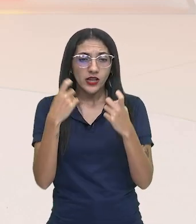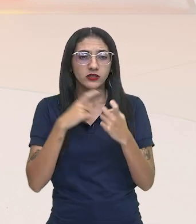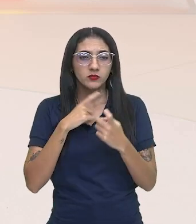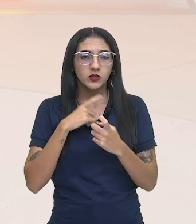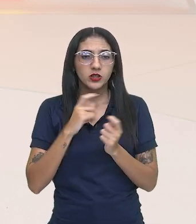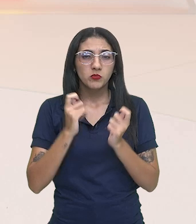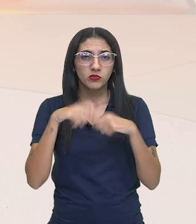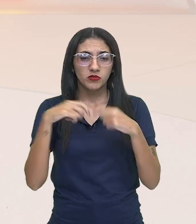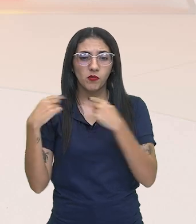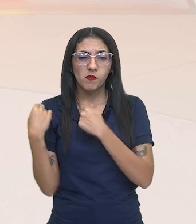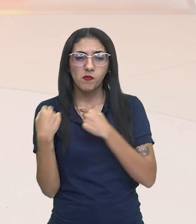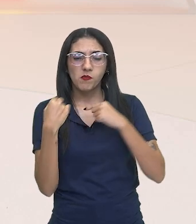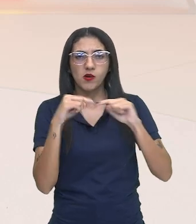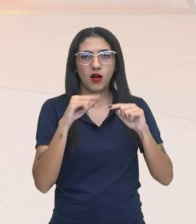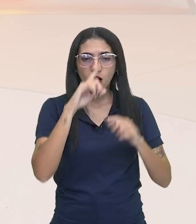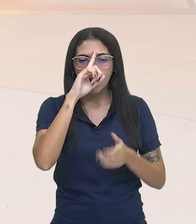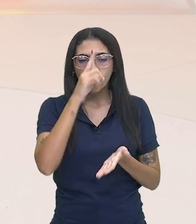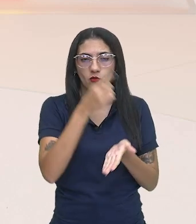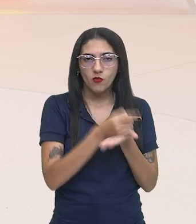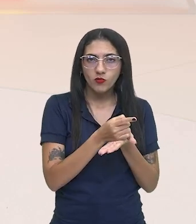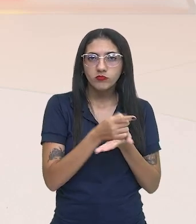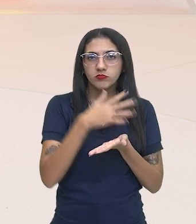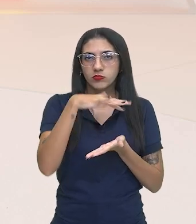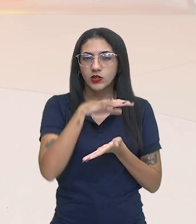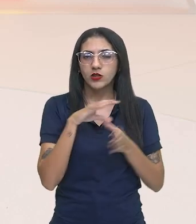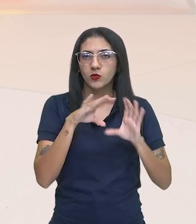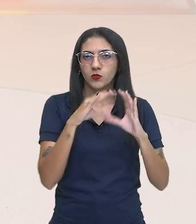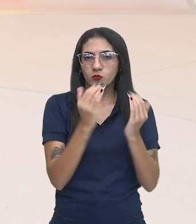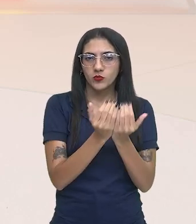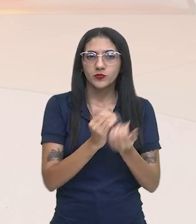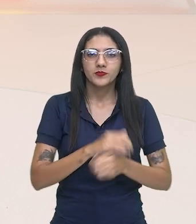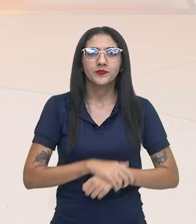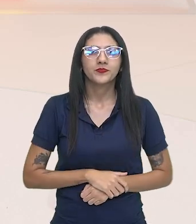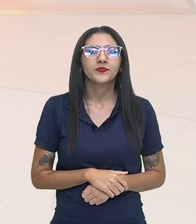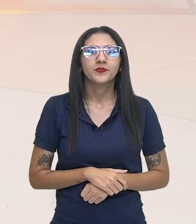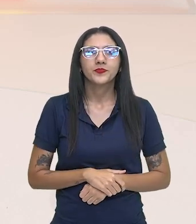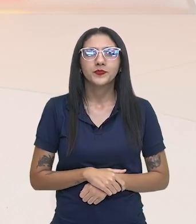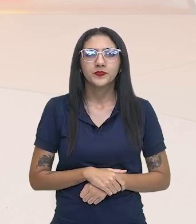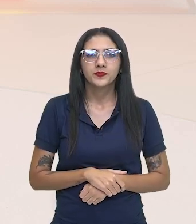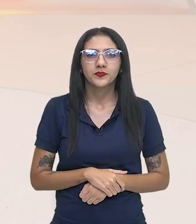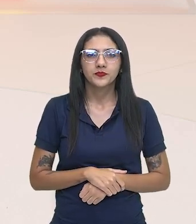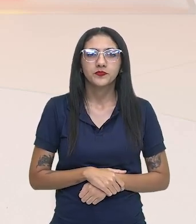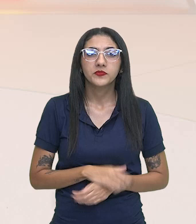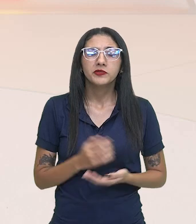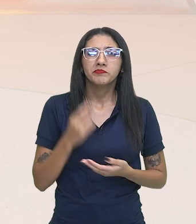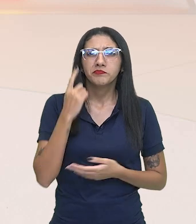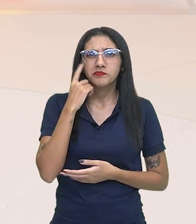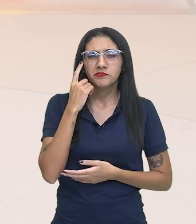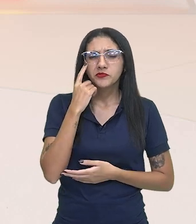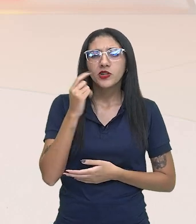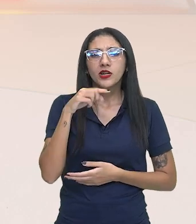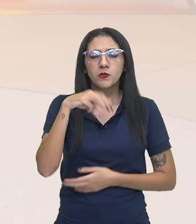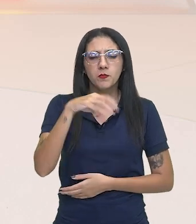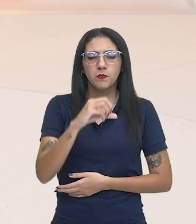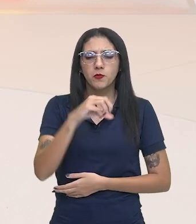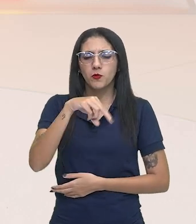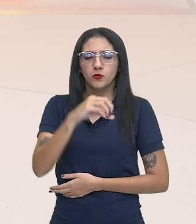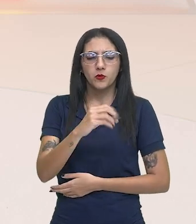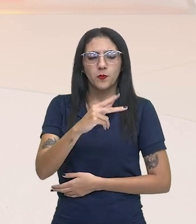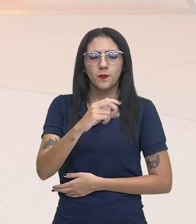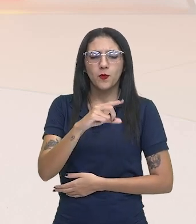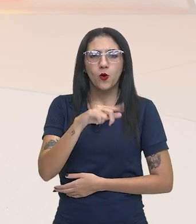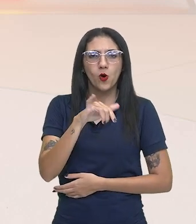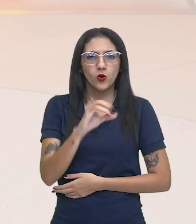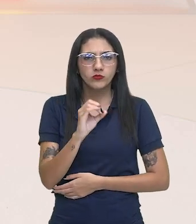da vontade sobre determinada coletividade. E aí nós vamos tratar sobre a questão do monopólio legítimo do